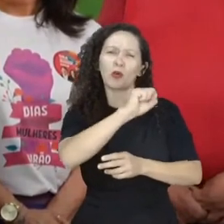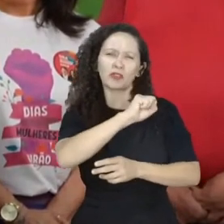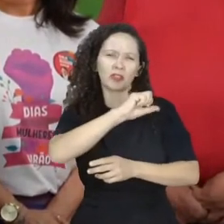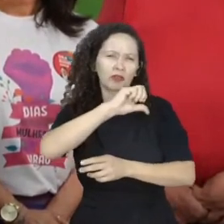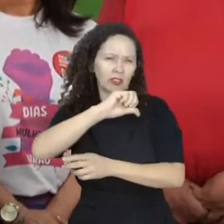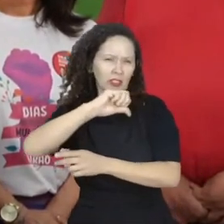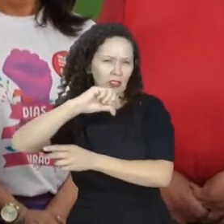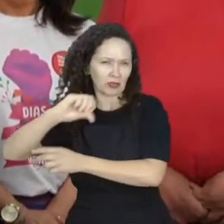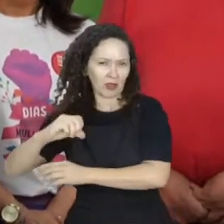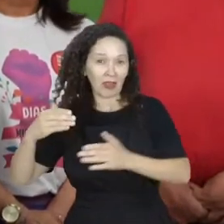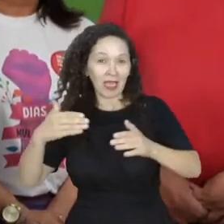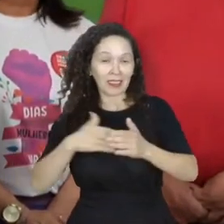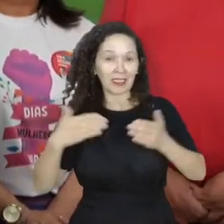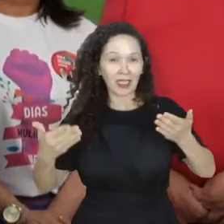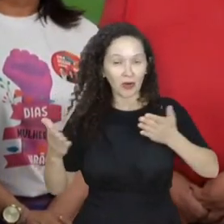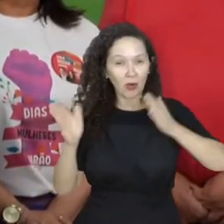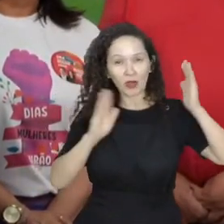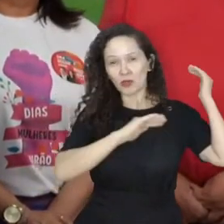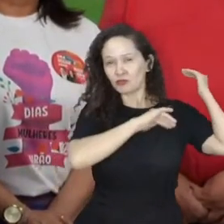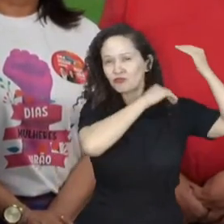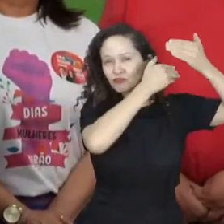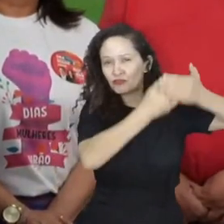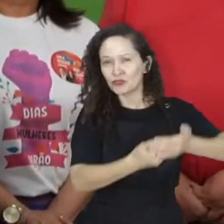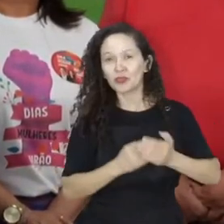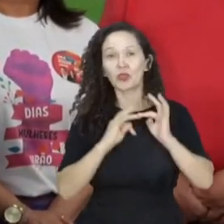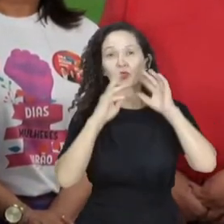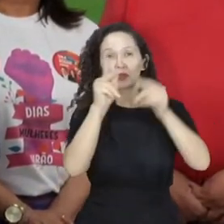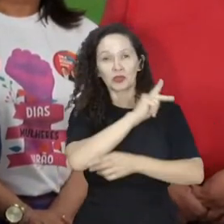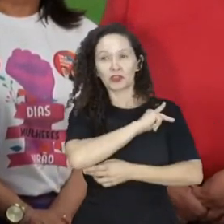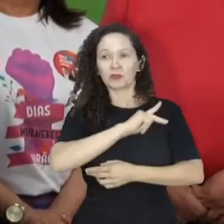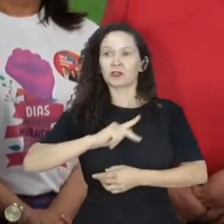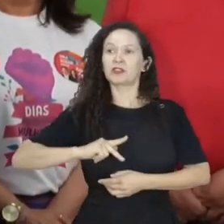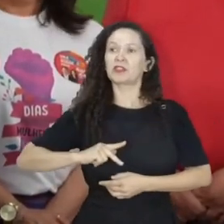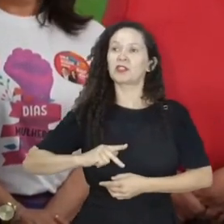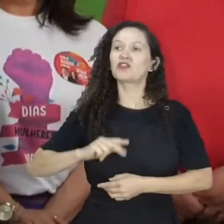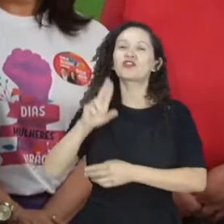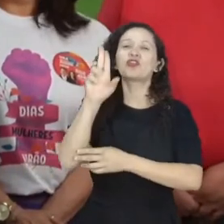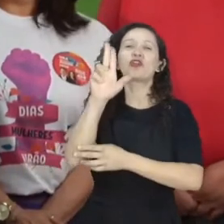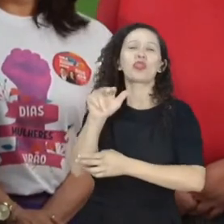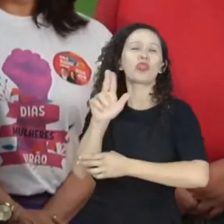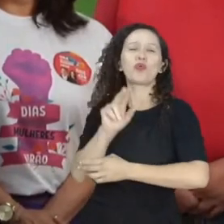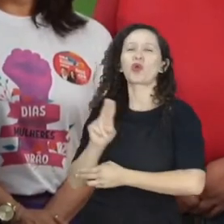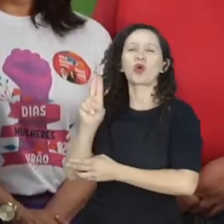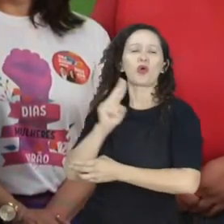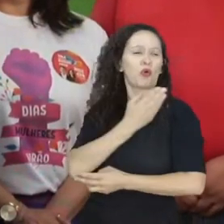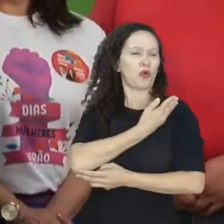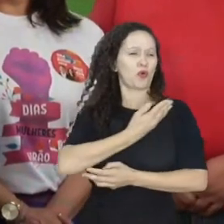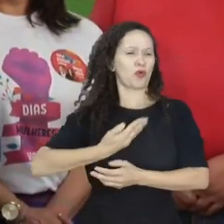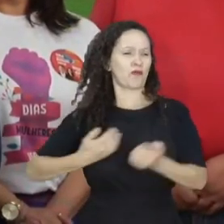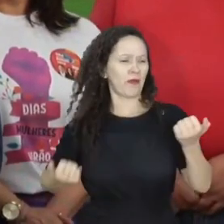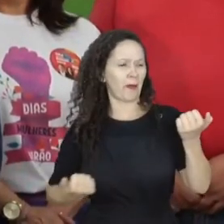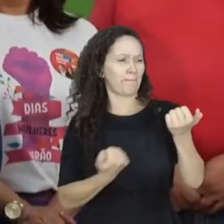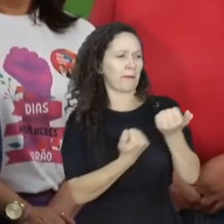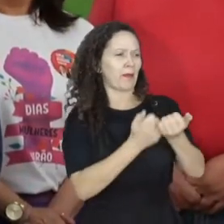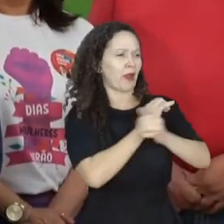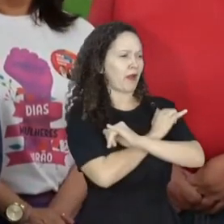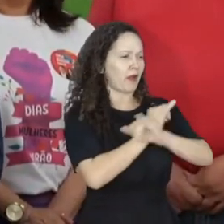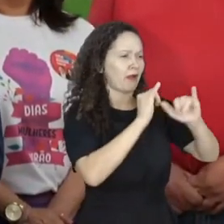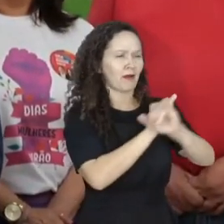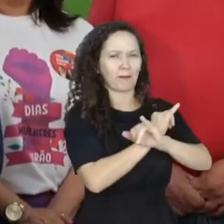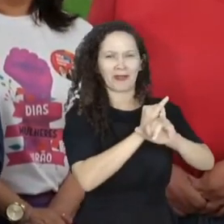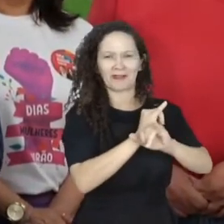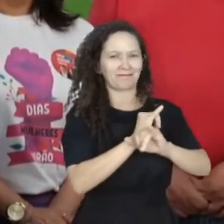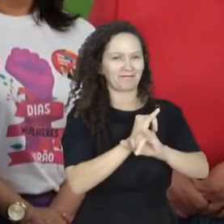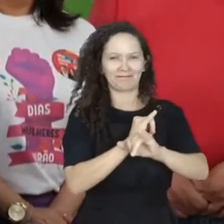agora, todos os presidentes juntos, ninguém utilizou a máquina 10% que ele está utilizando. Vocês